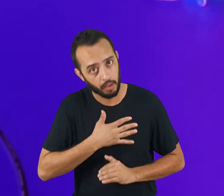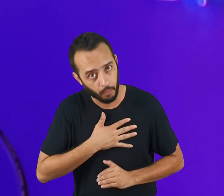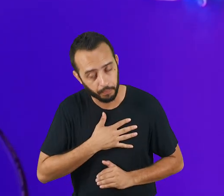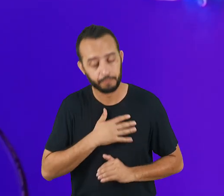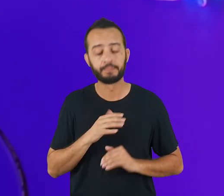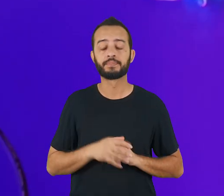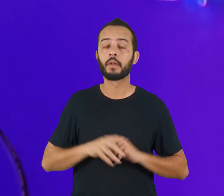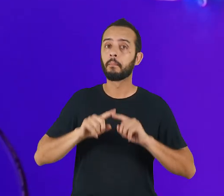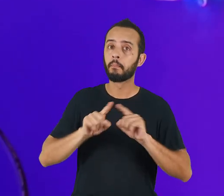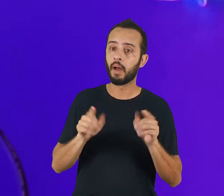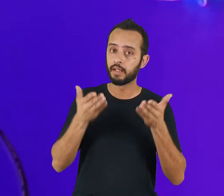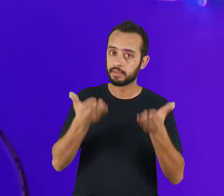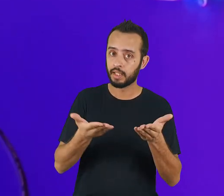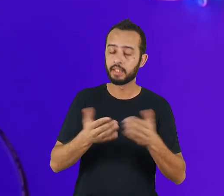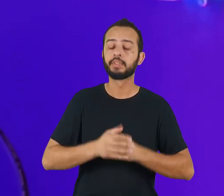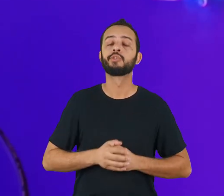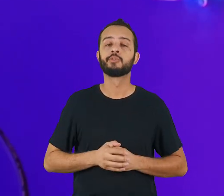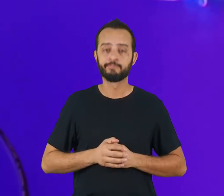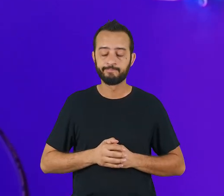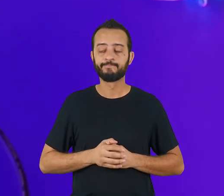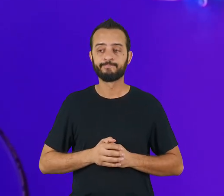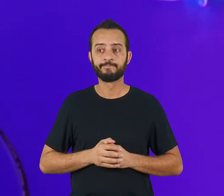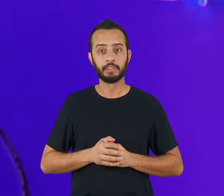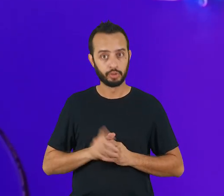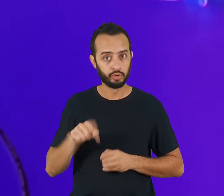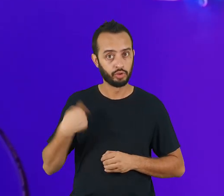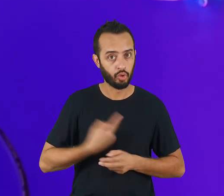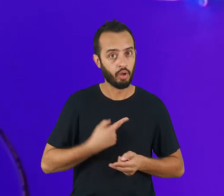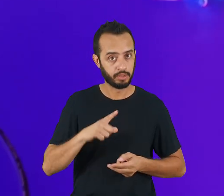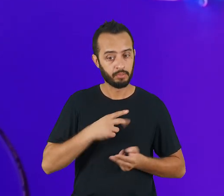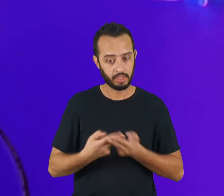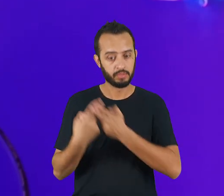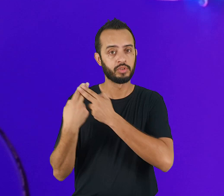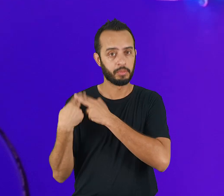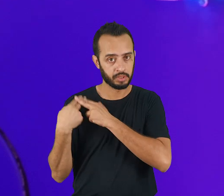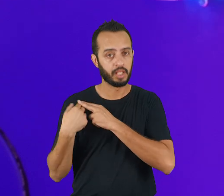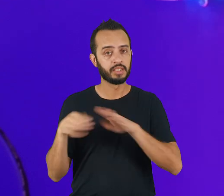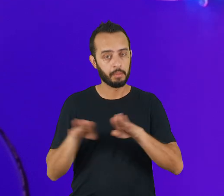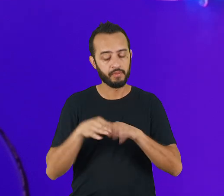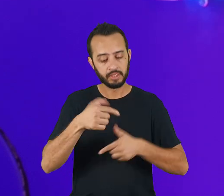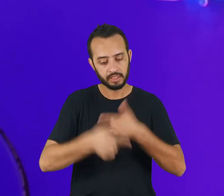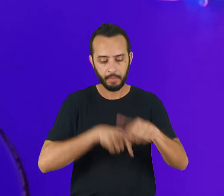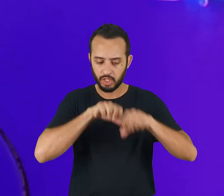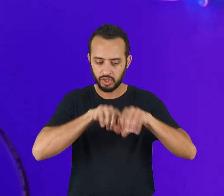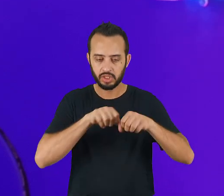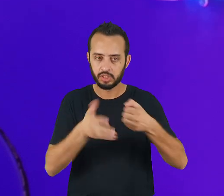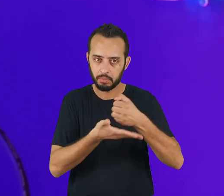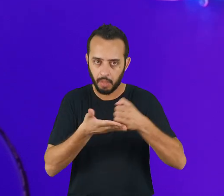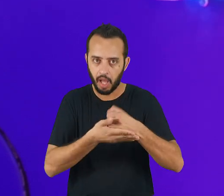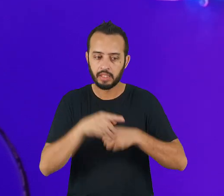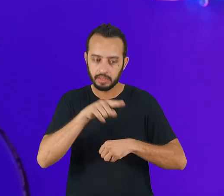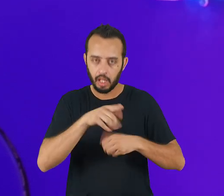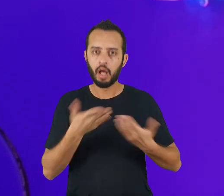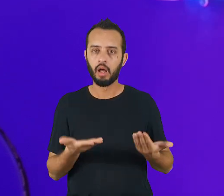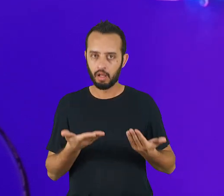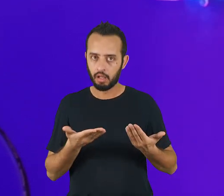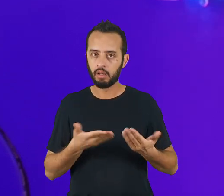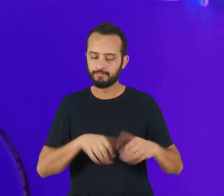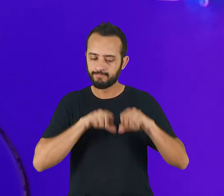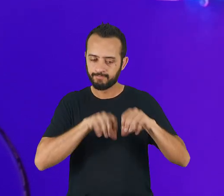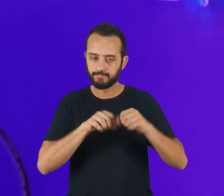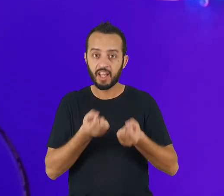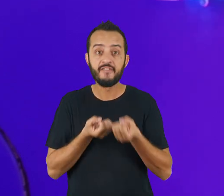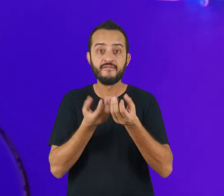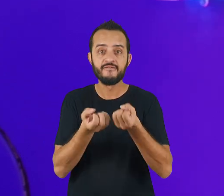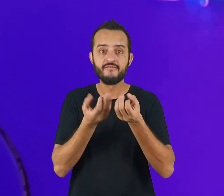eh mas é isso depende um pouco da gente também de continuar fazendo esse trabalho de base né de informação né